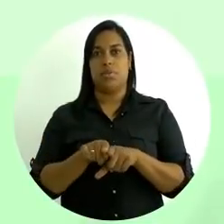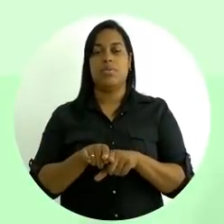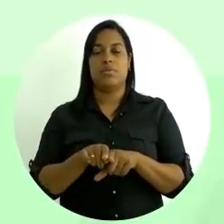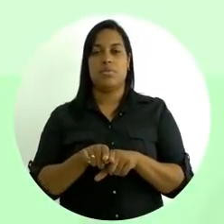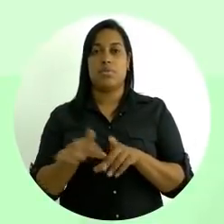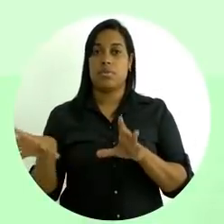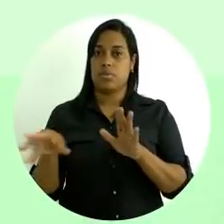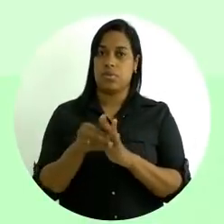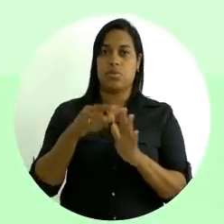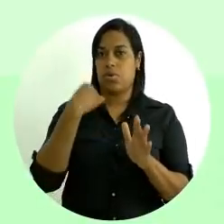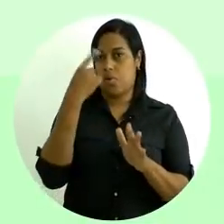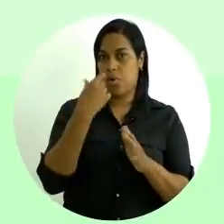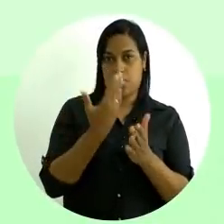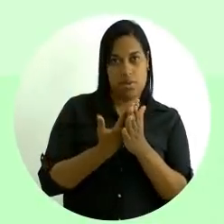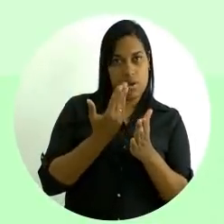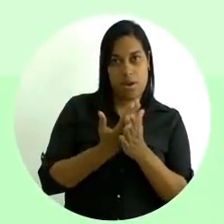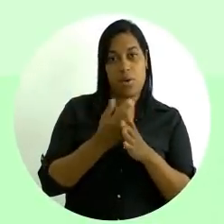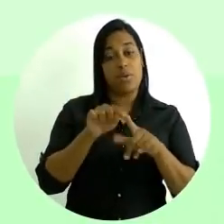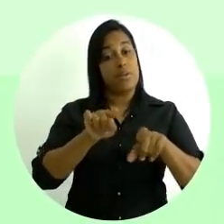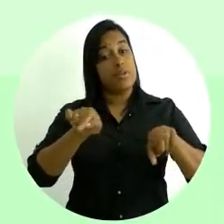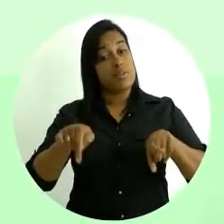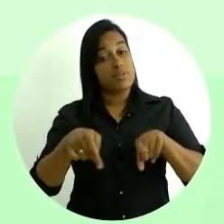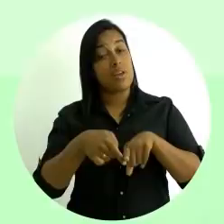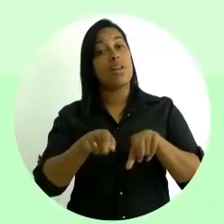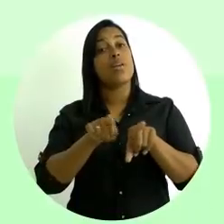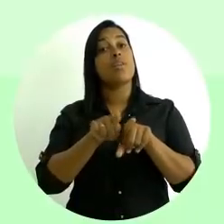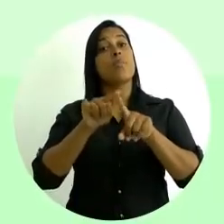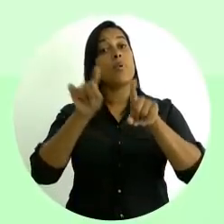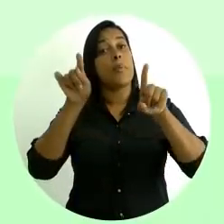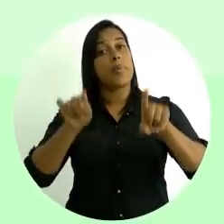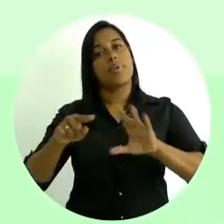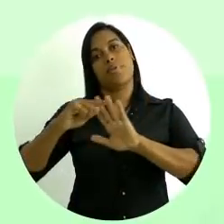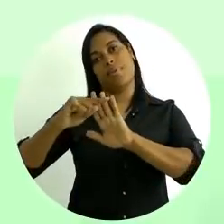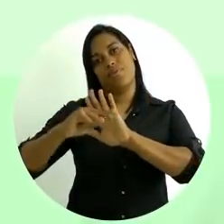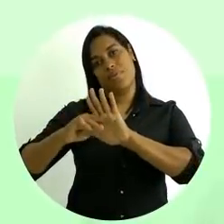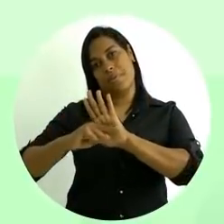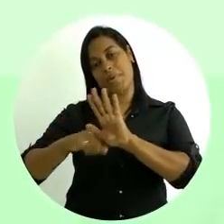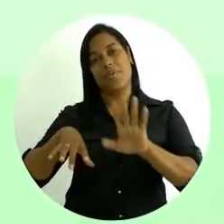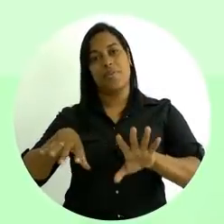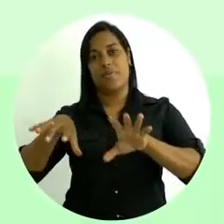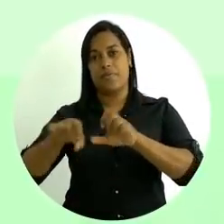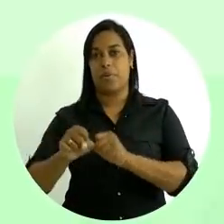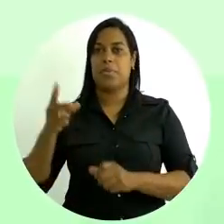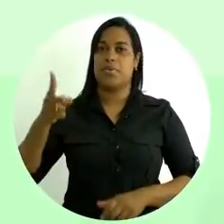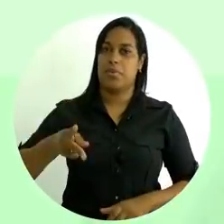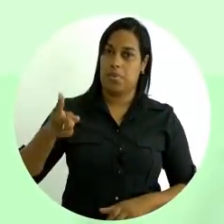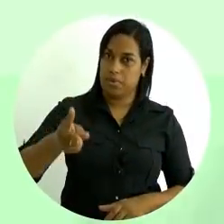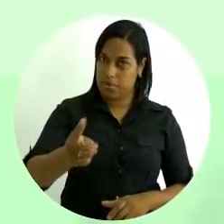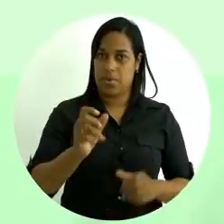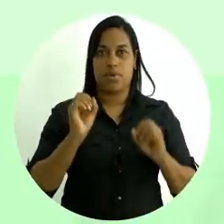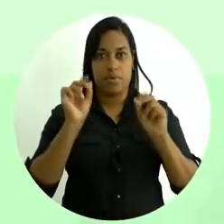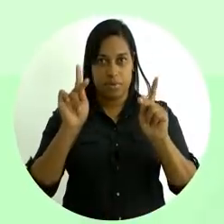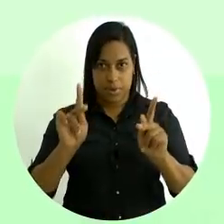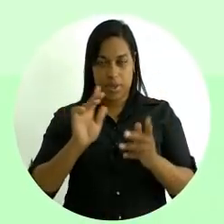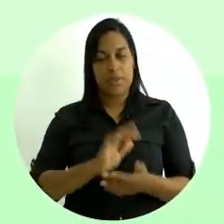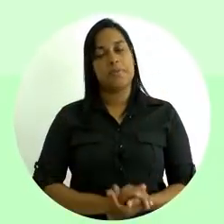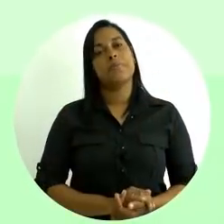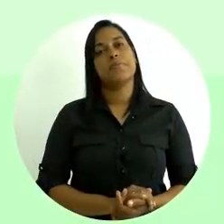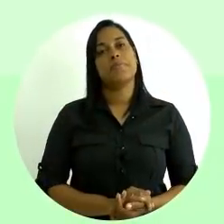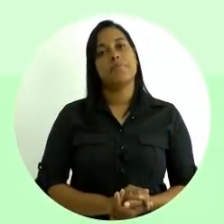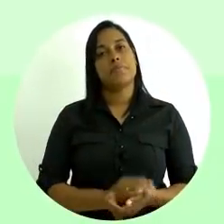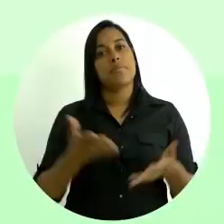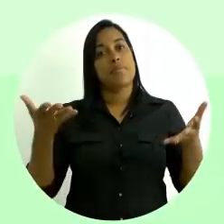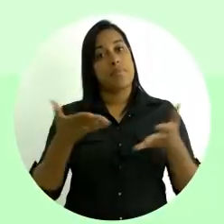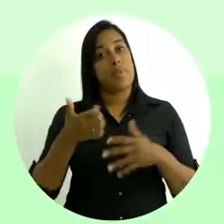aula, tá? Que inclui a hora-aula na sala e o planejamento e a formação continuada, tranquilo?